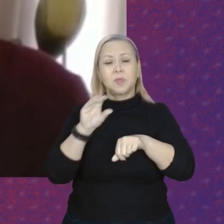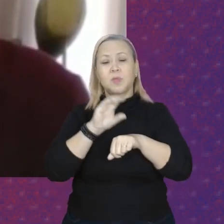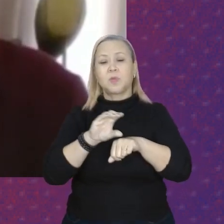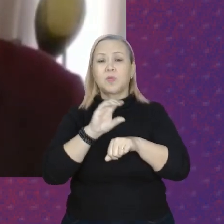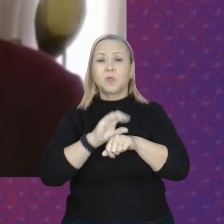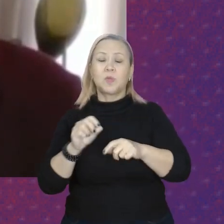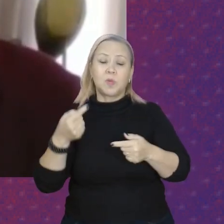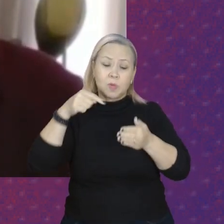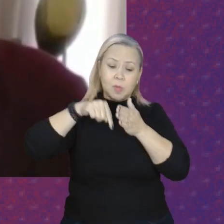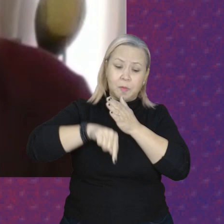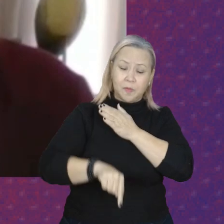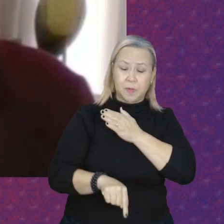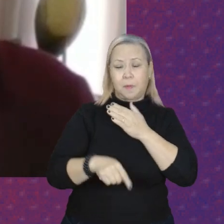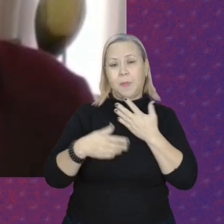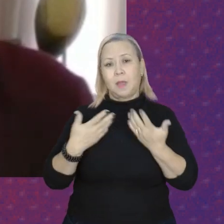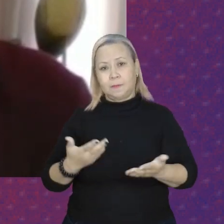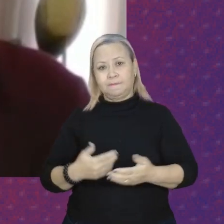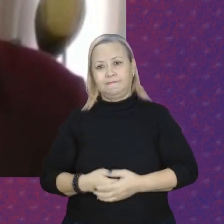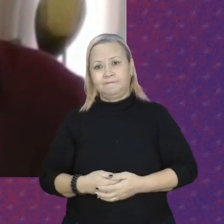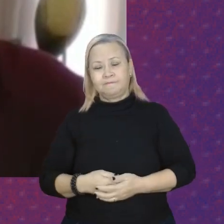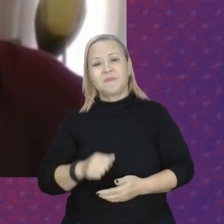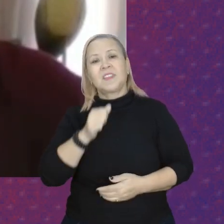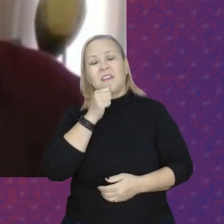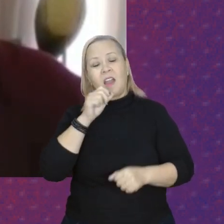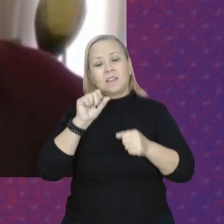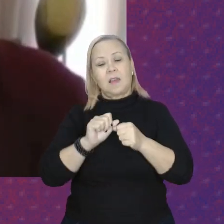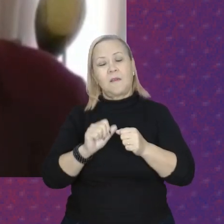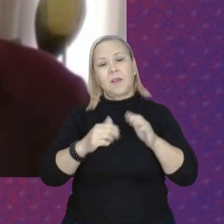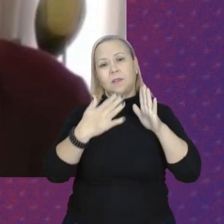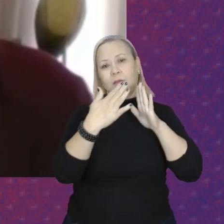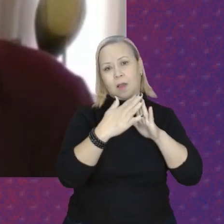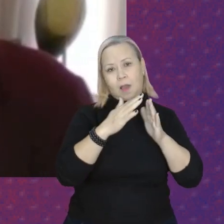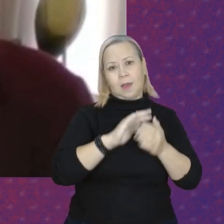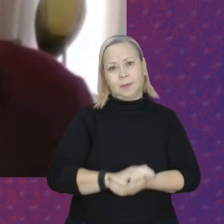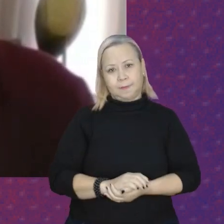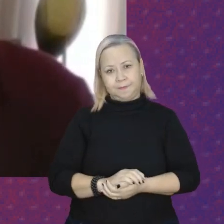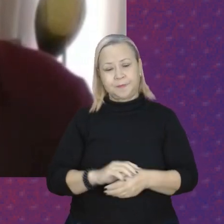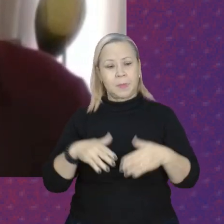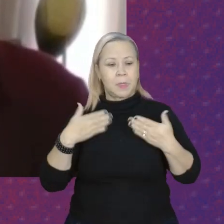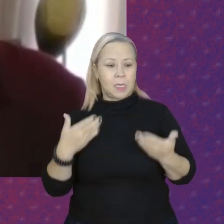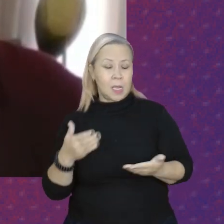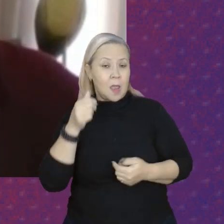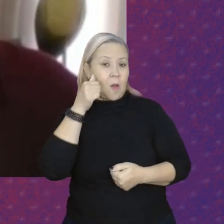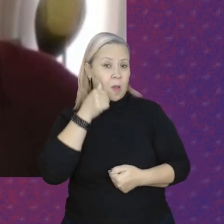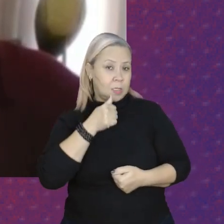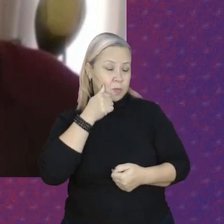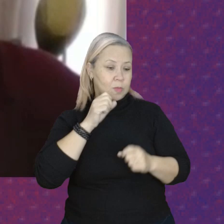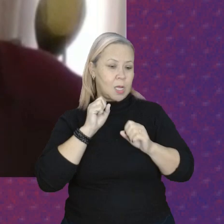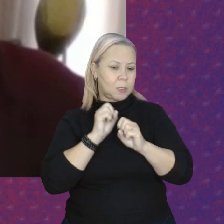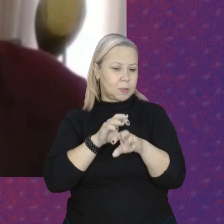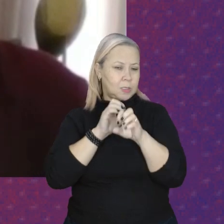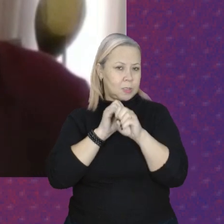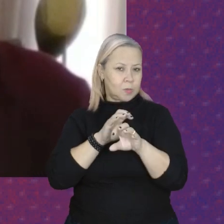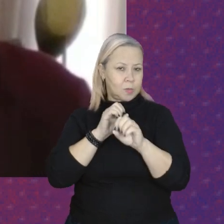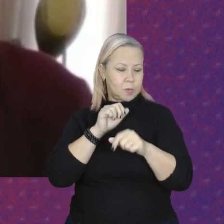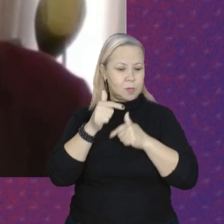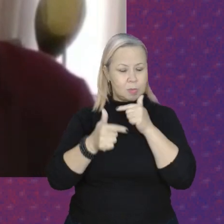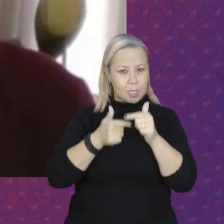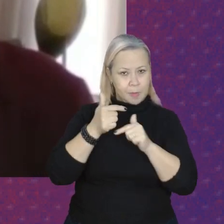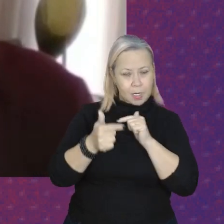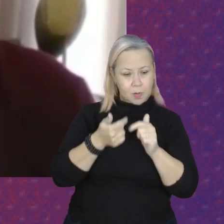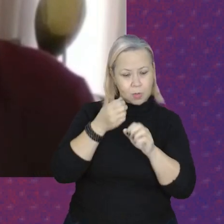de aprofundamento ainda é feito em casa. Então, as mulheres educadoras, trabalhadoras